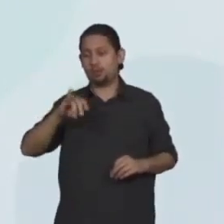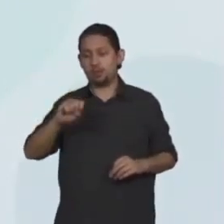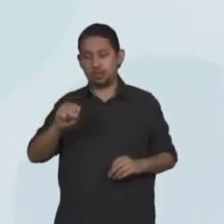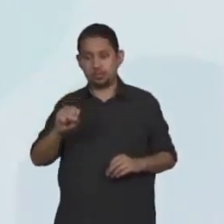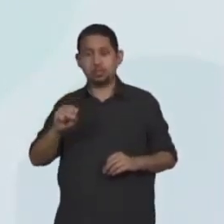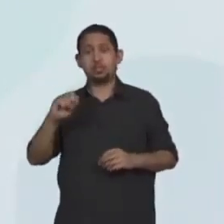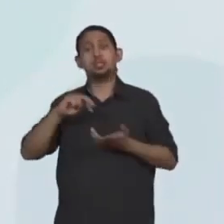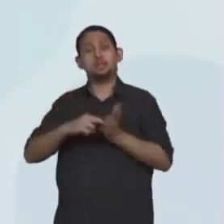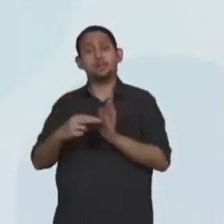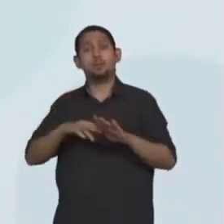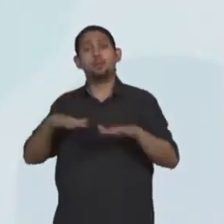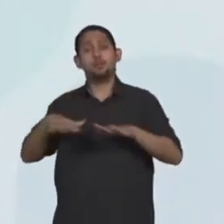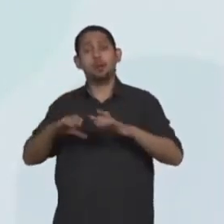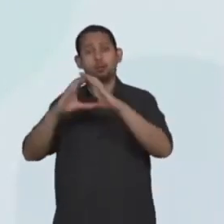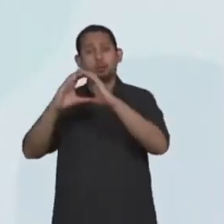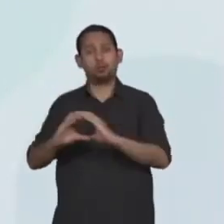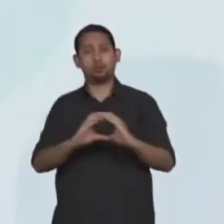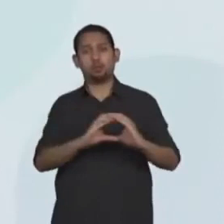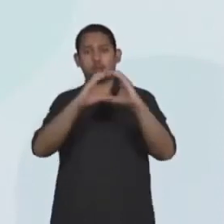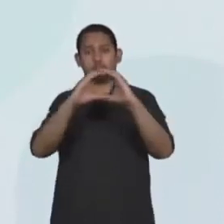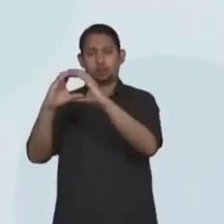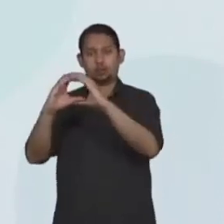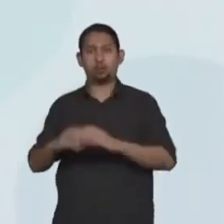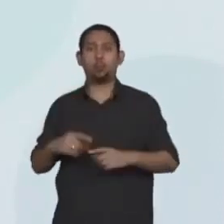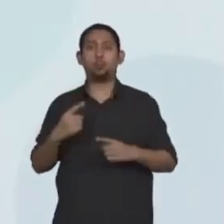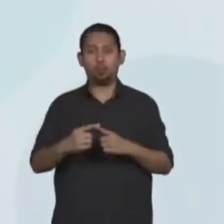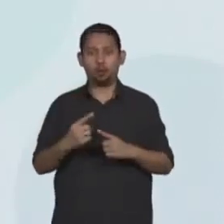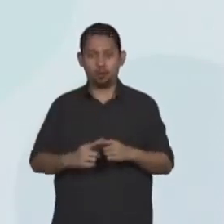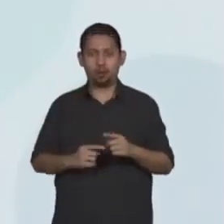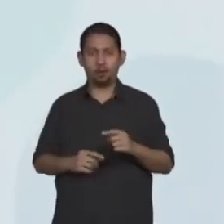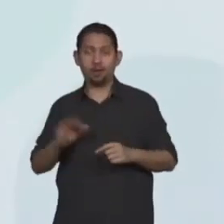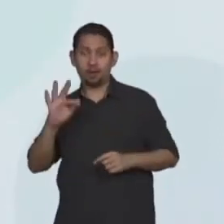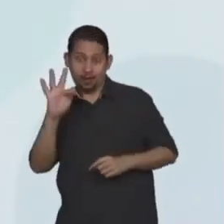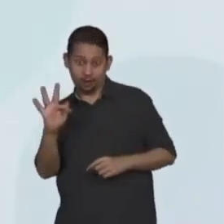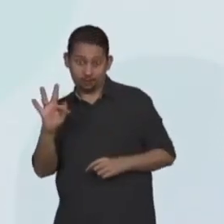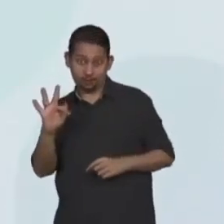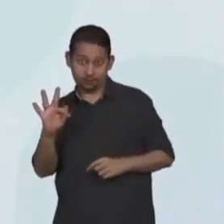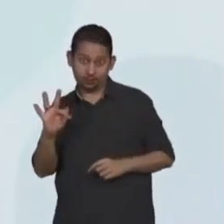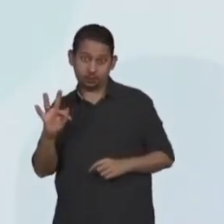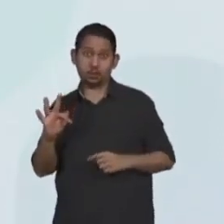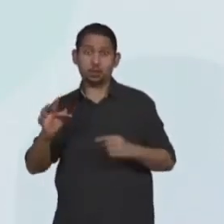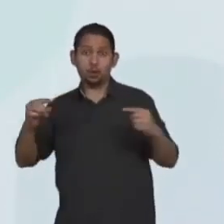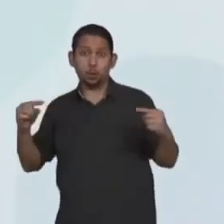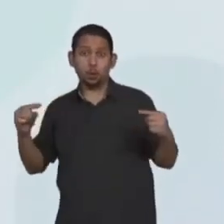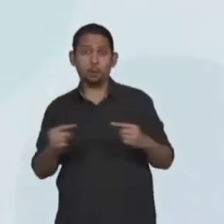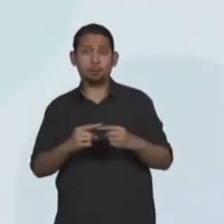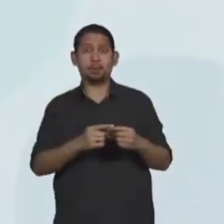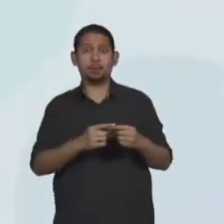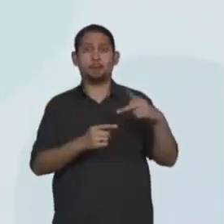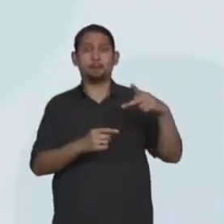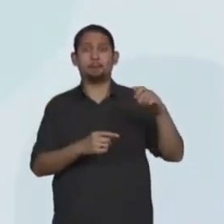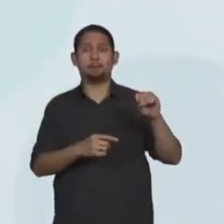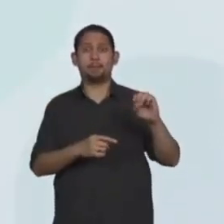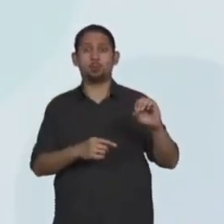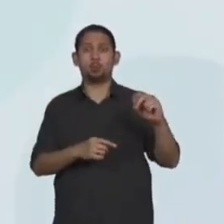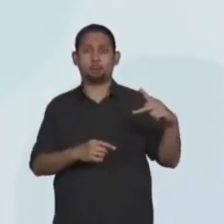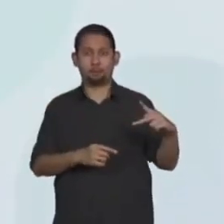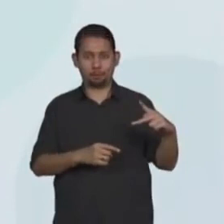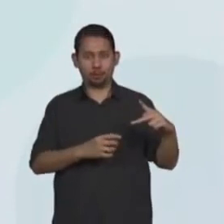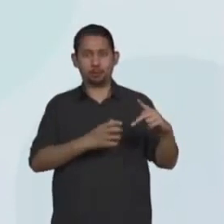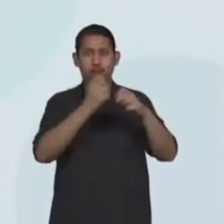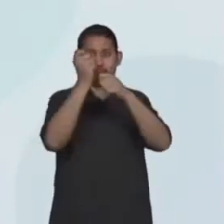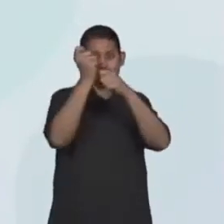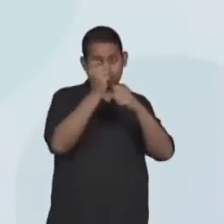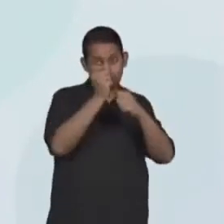Por quê? A força F necessária para levantar um objeto de peso P é definida tomando-se por